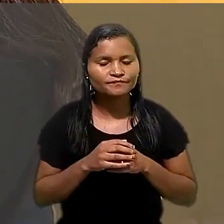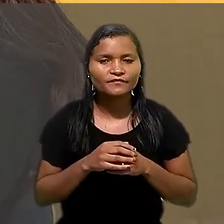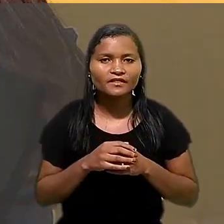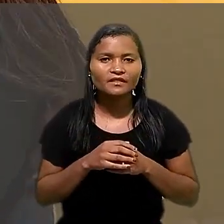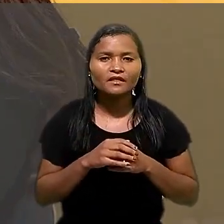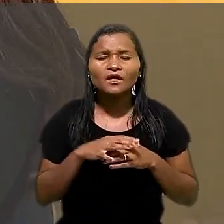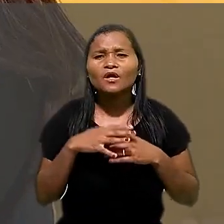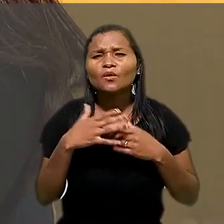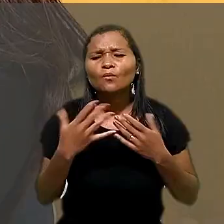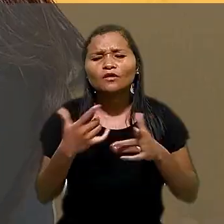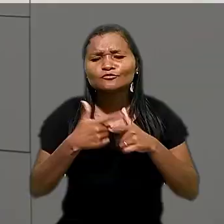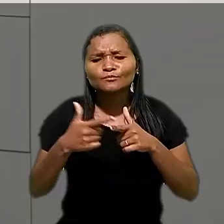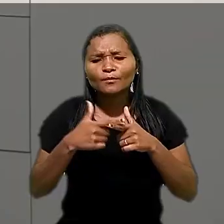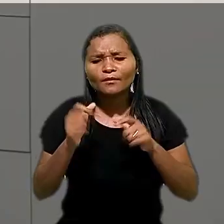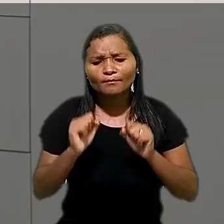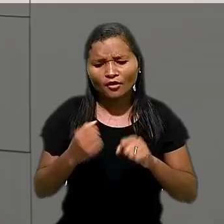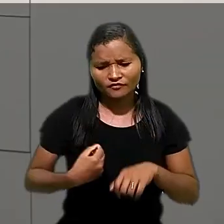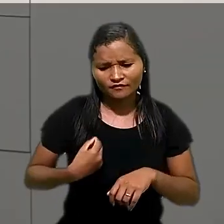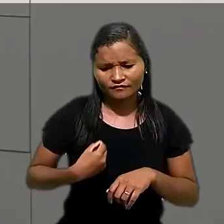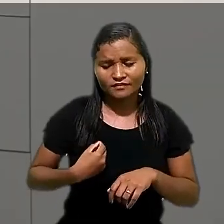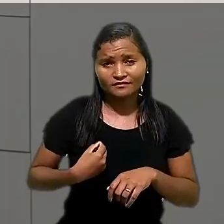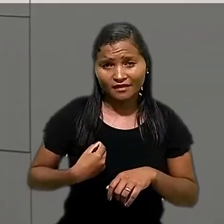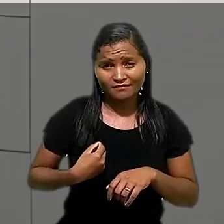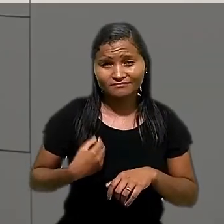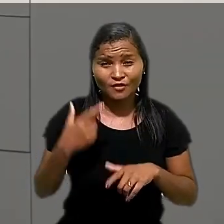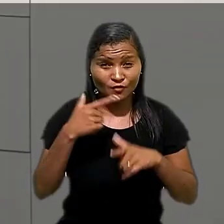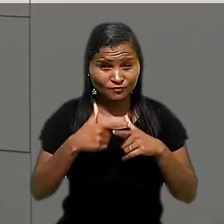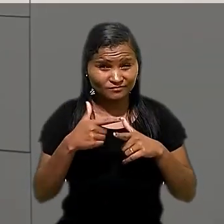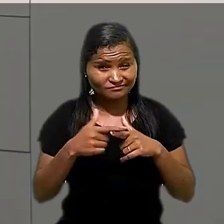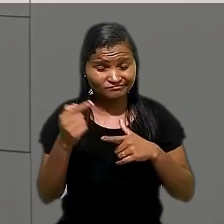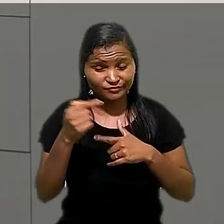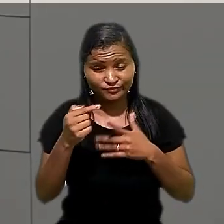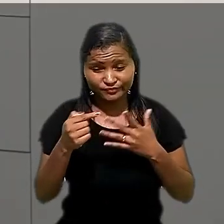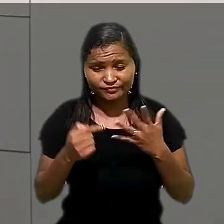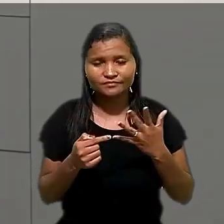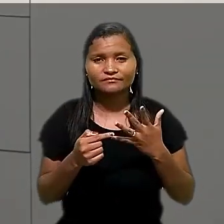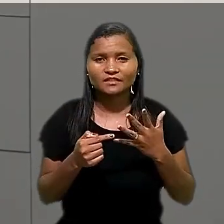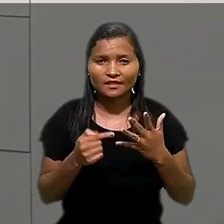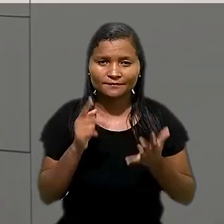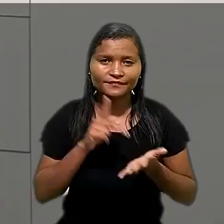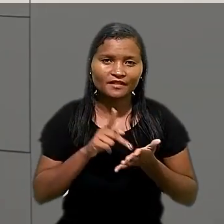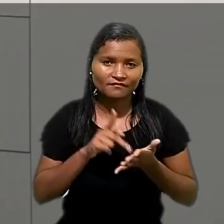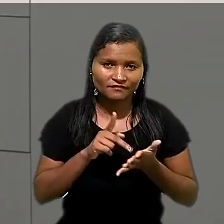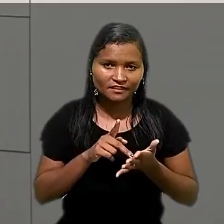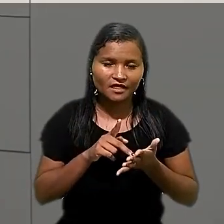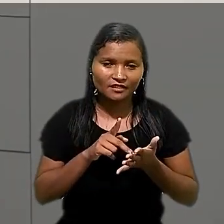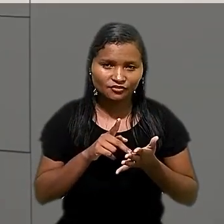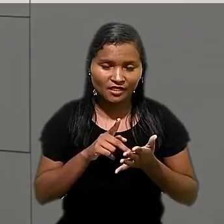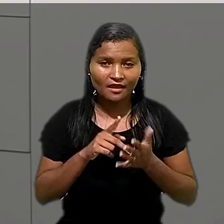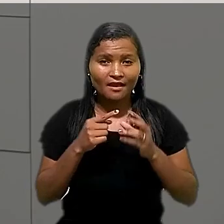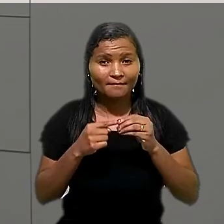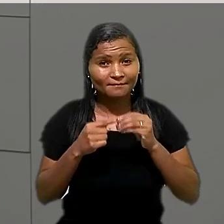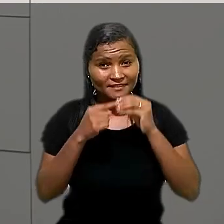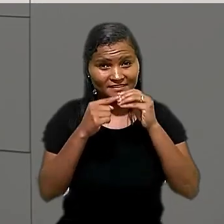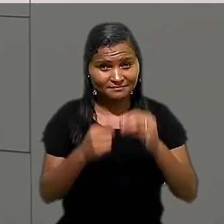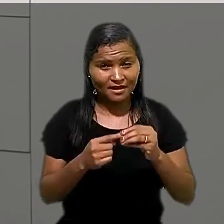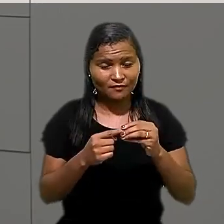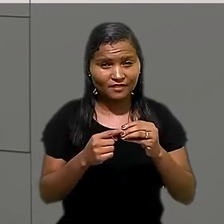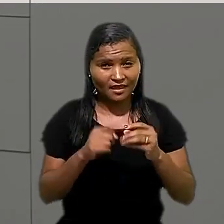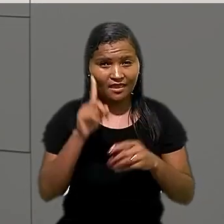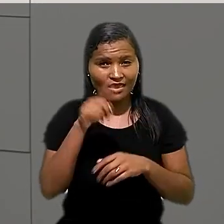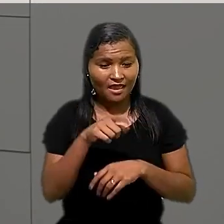do girlight na vida privada as consequências do gás Light são várias na verdade mas a principal